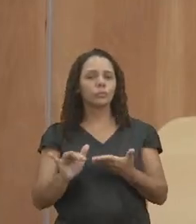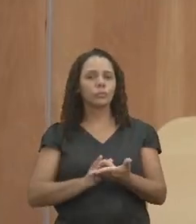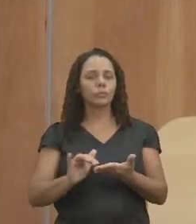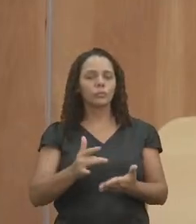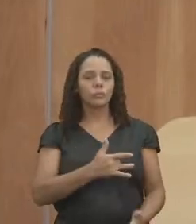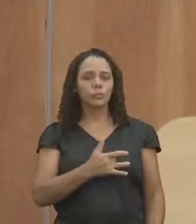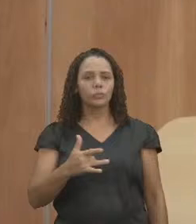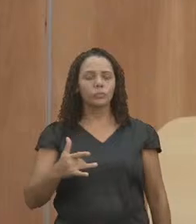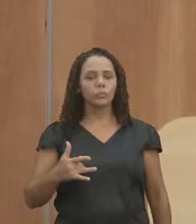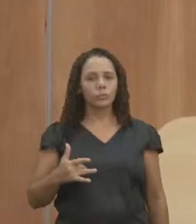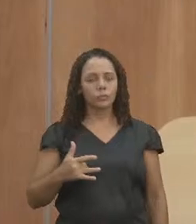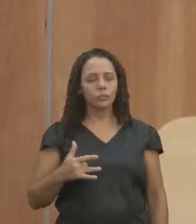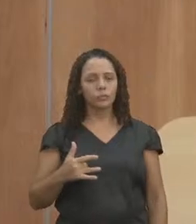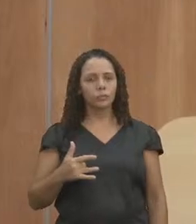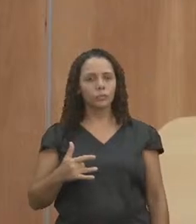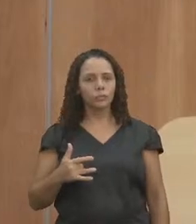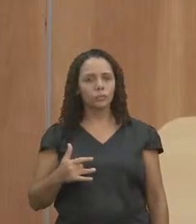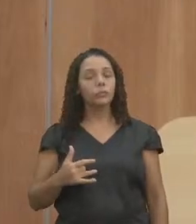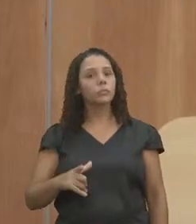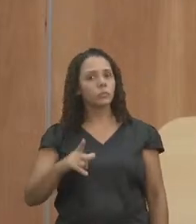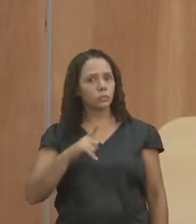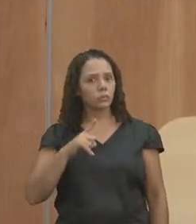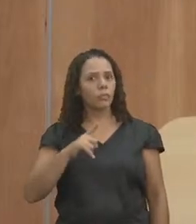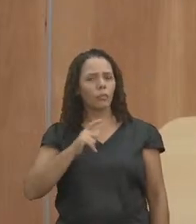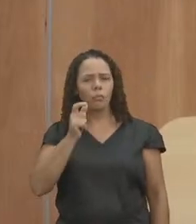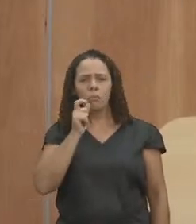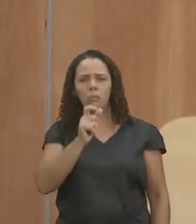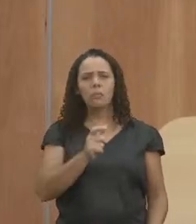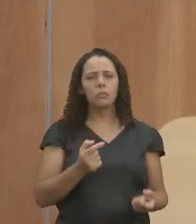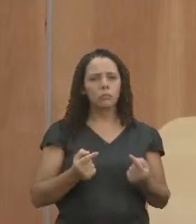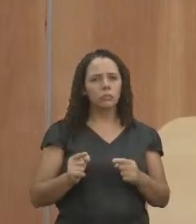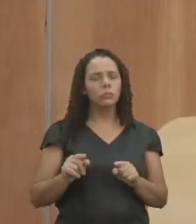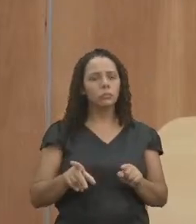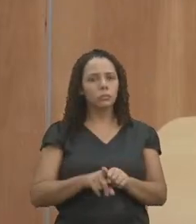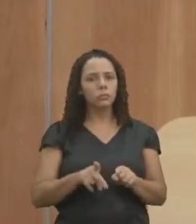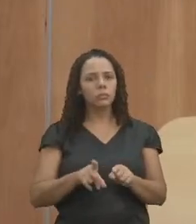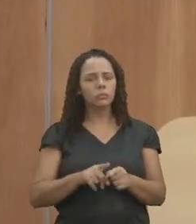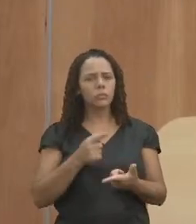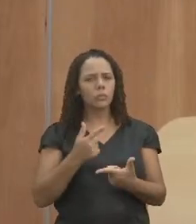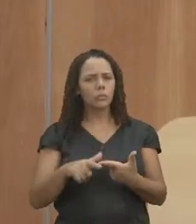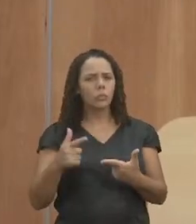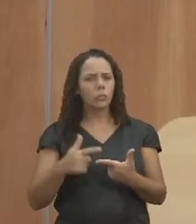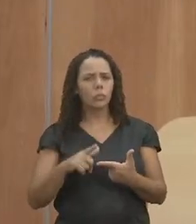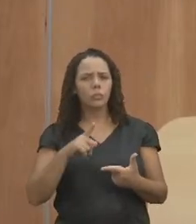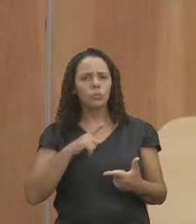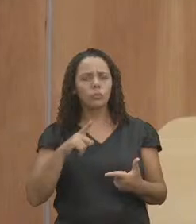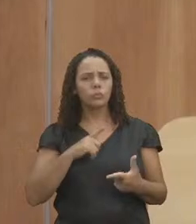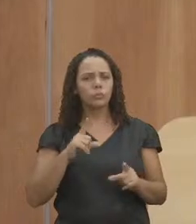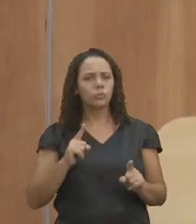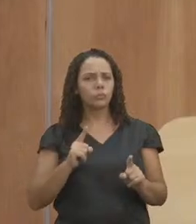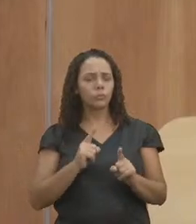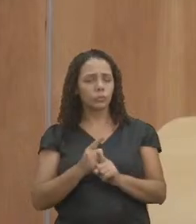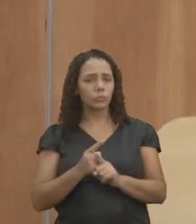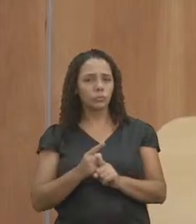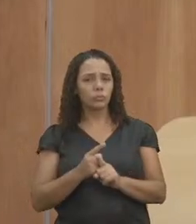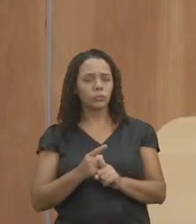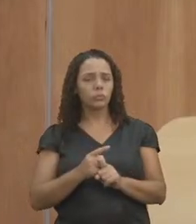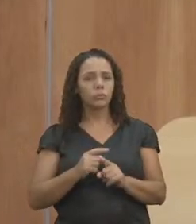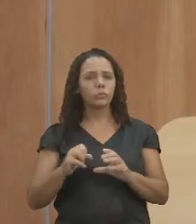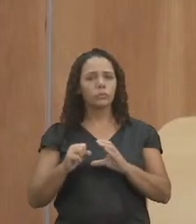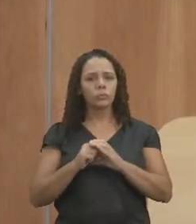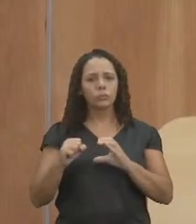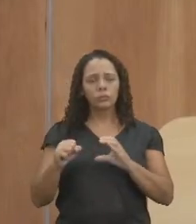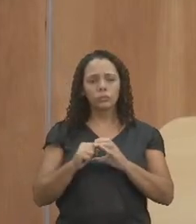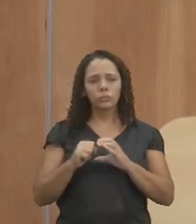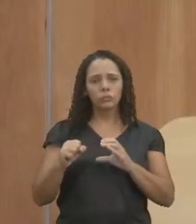Eu não escondo de ninguém as críticas que eu faço à saúde de Jacareí. A gente tem muitos problemas com o pronto atendimento, a gente tem muitos problemas com a Santa Casa, a gente